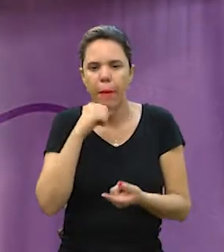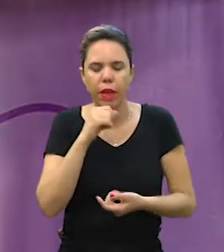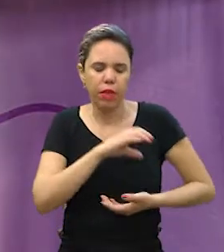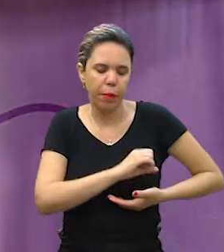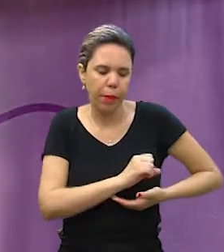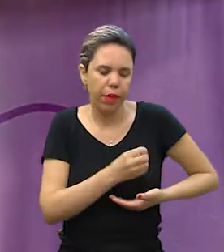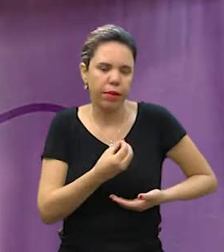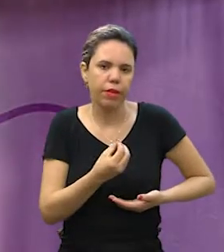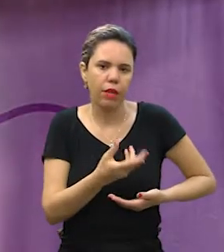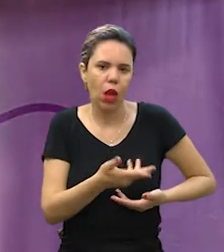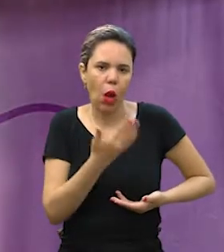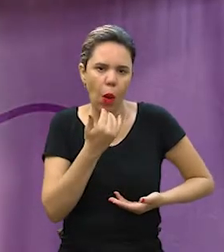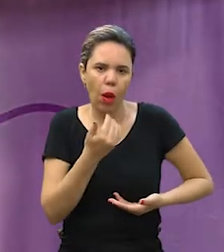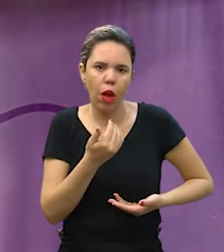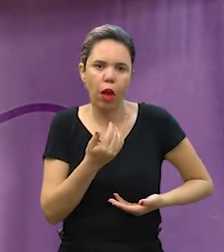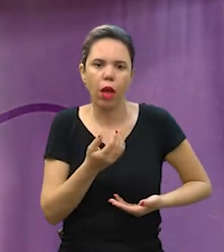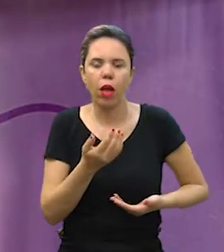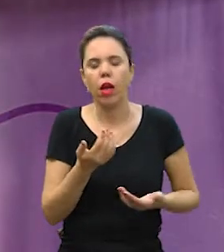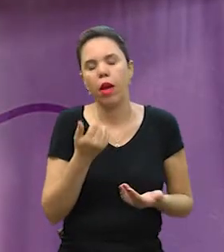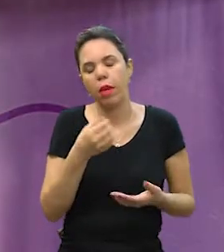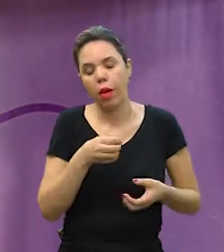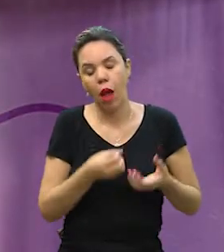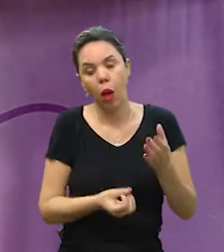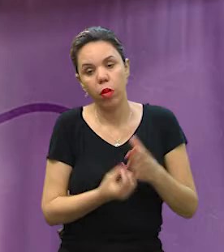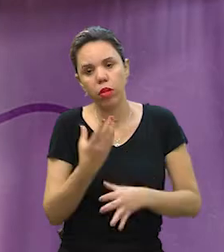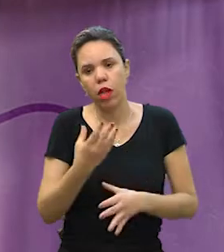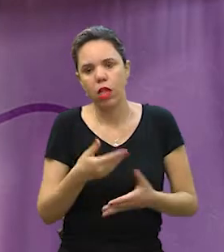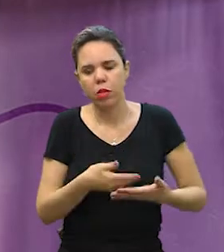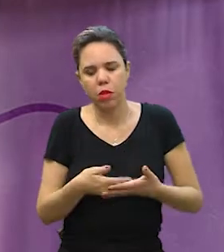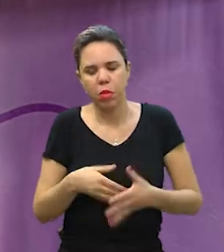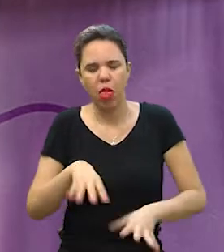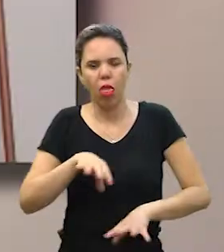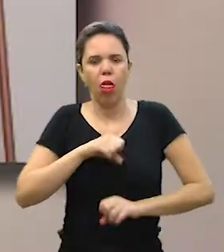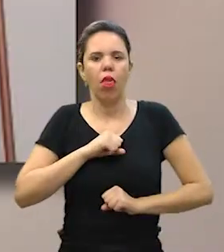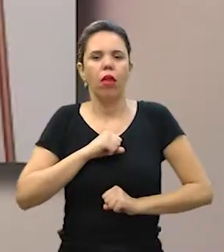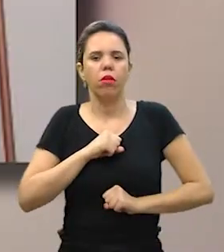ainda amamenta, alguma comida pode provocar alergia nesse bebê?